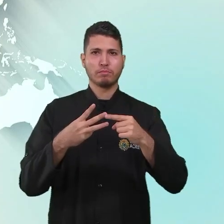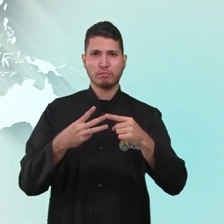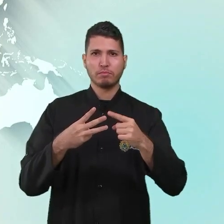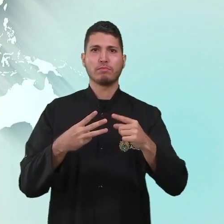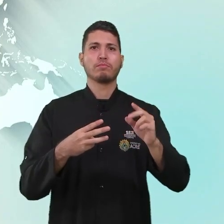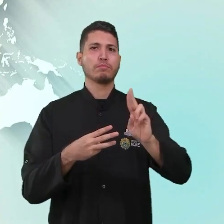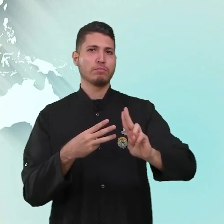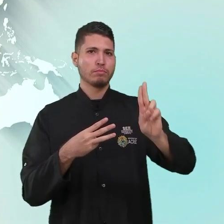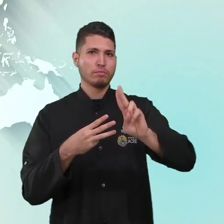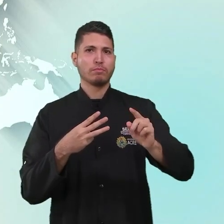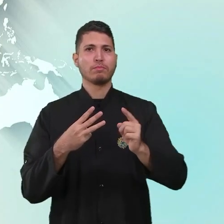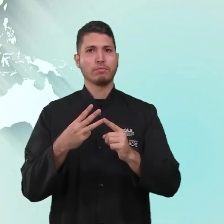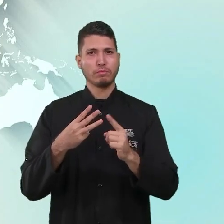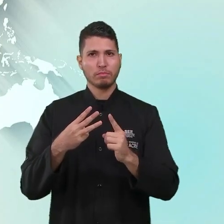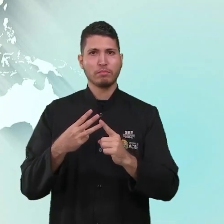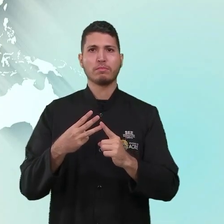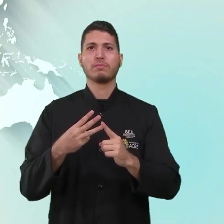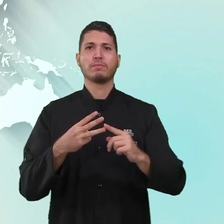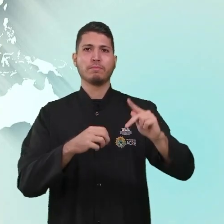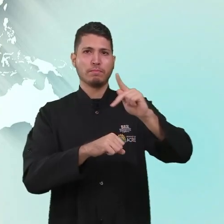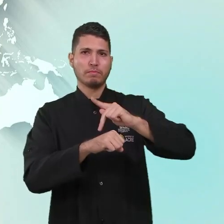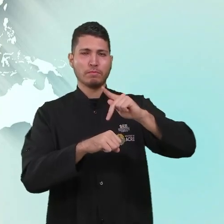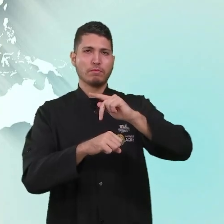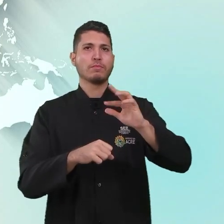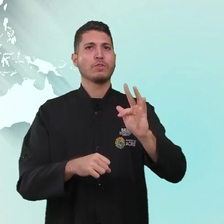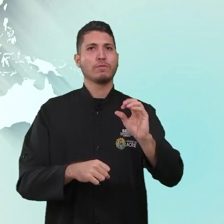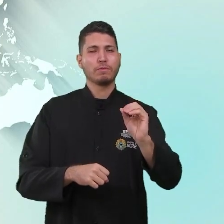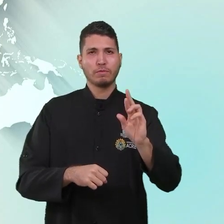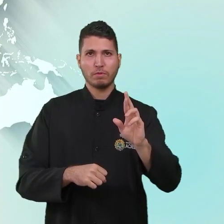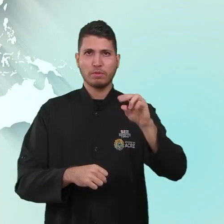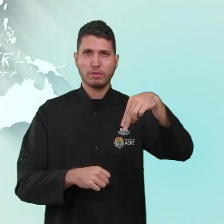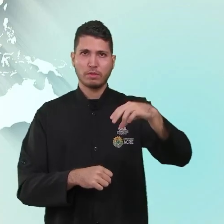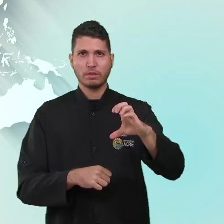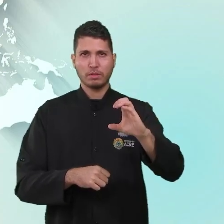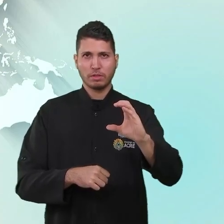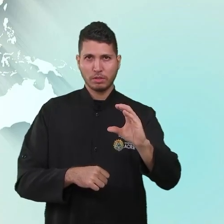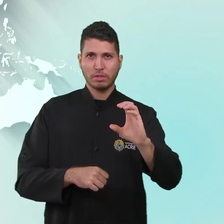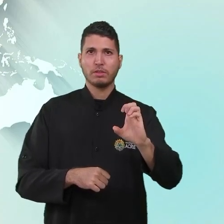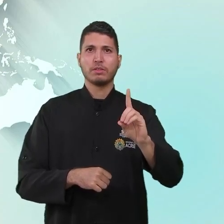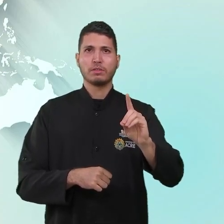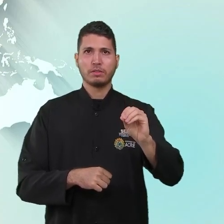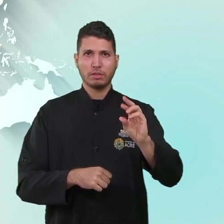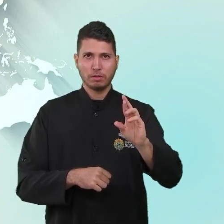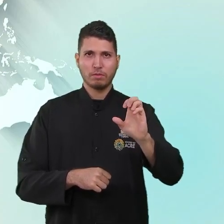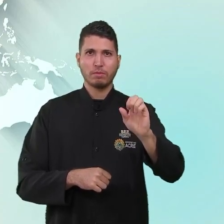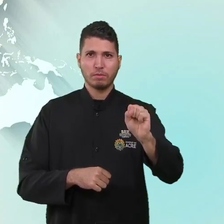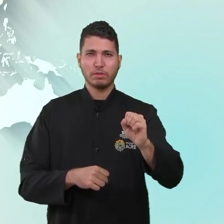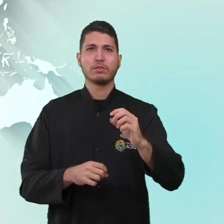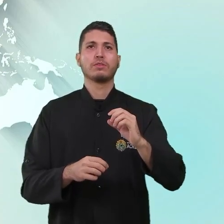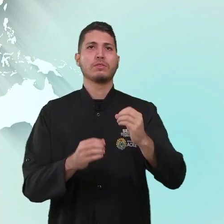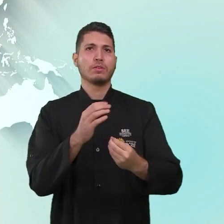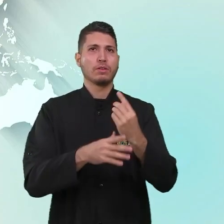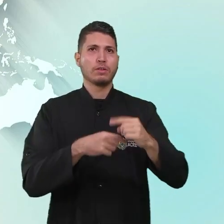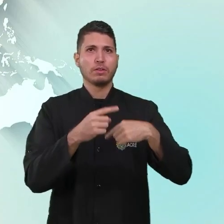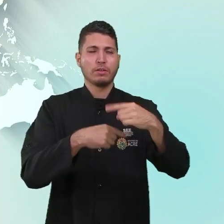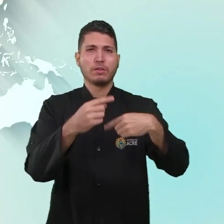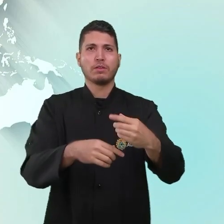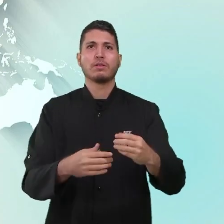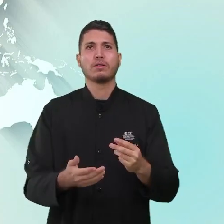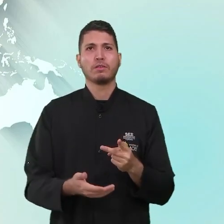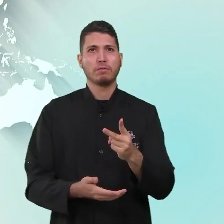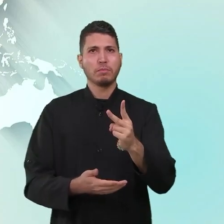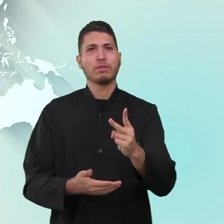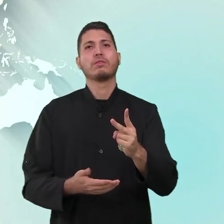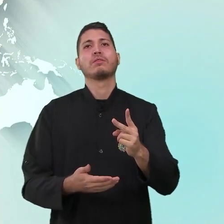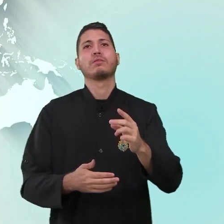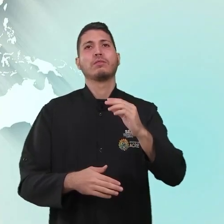consumidores e países fornecedores de matéria-prima. Essa estrutura mantém desigualdades,